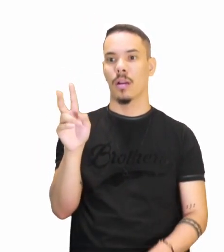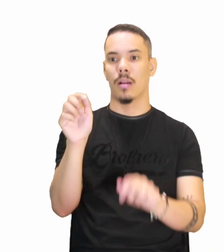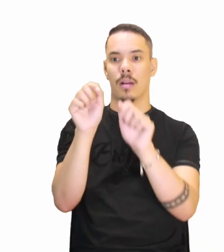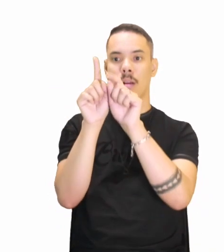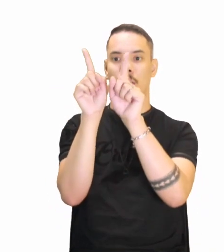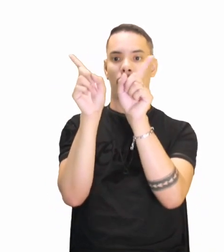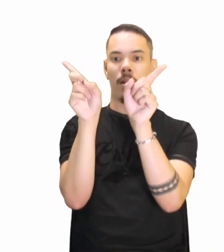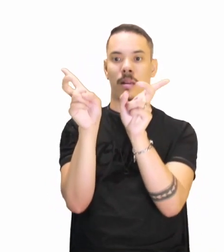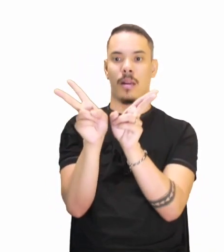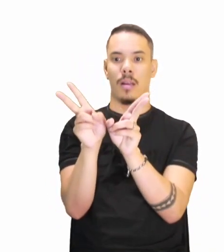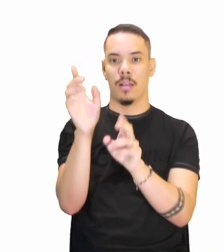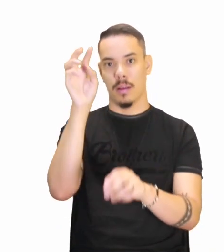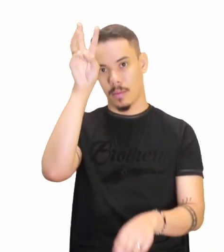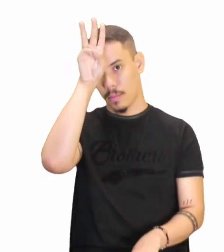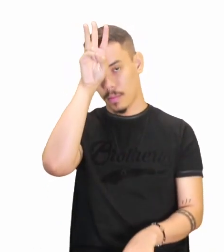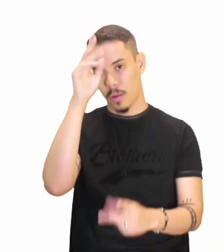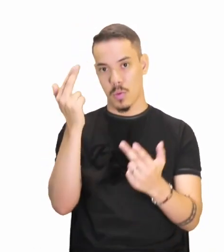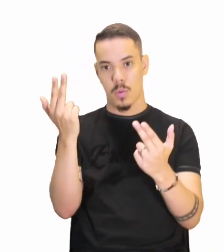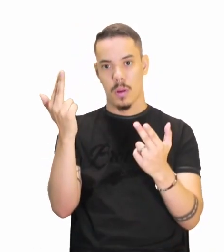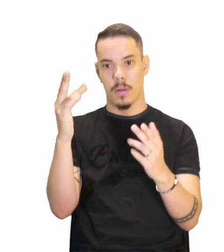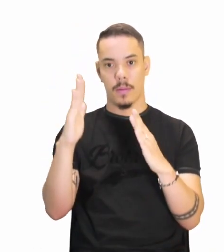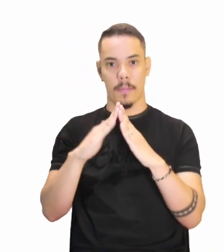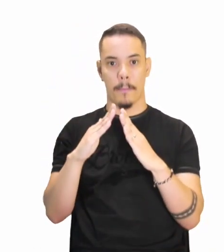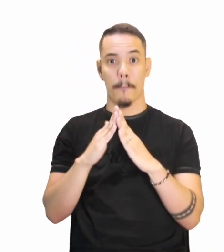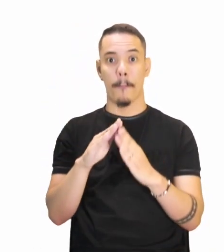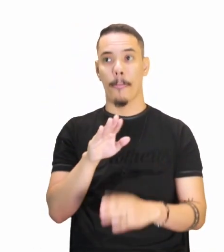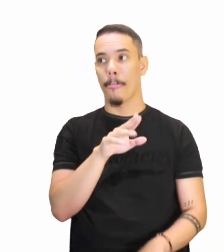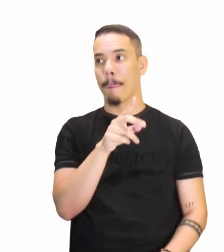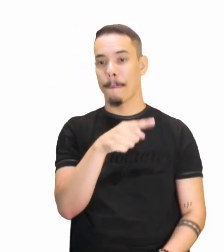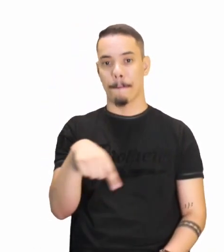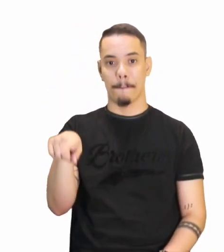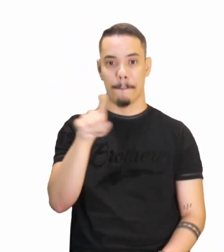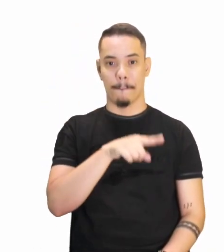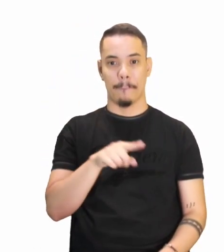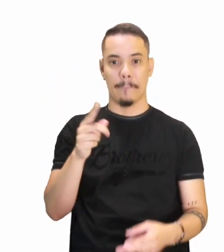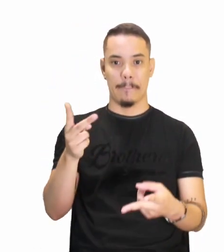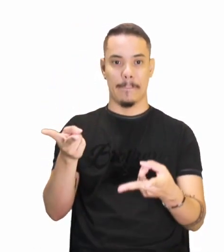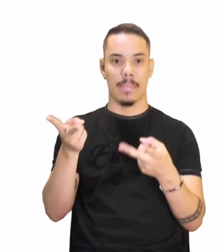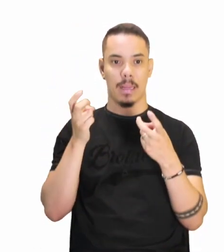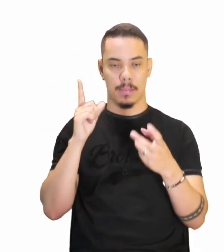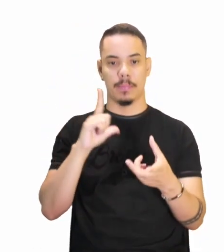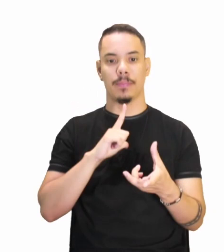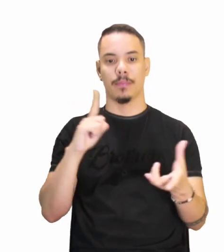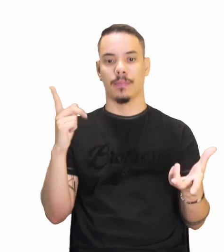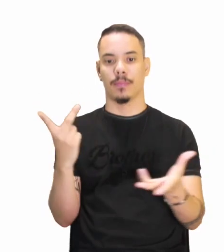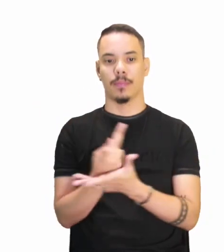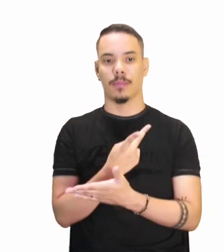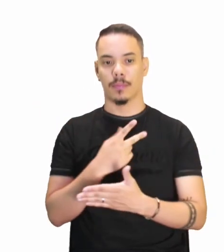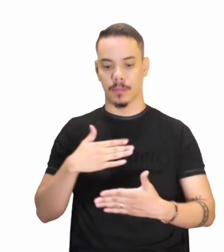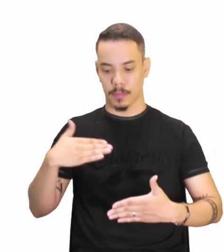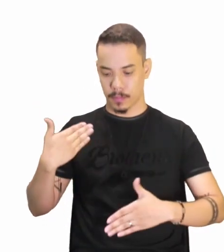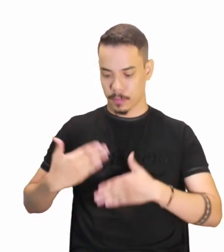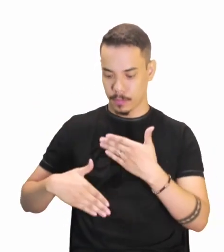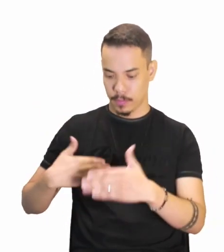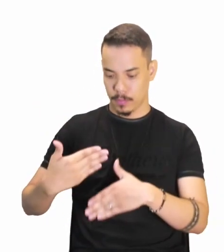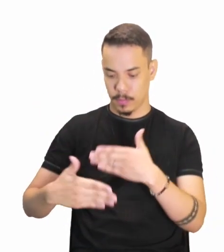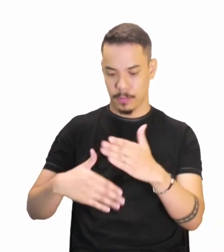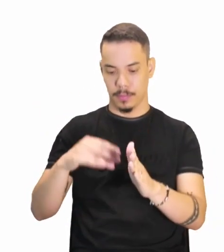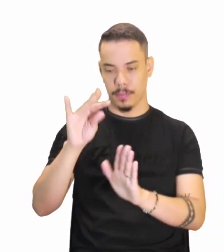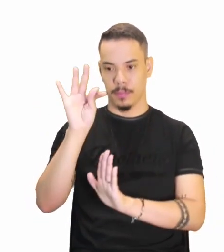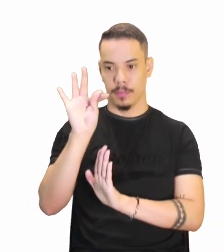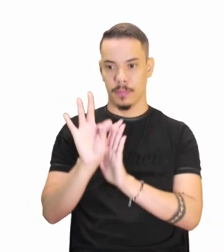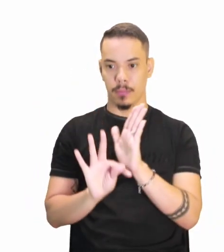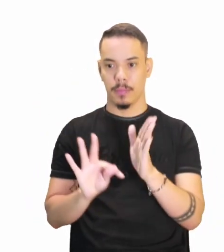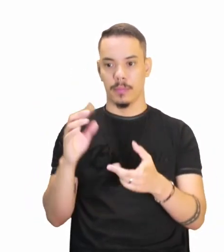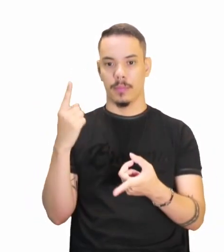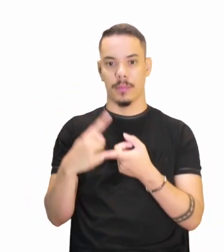antena da casa então você percebe aqui nessa tirinha que houve uma progressão textual